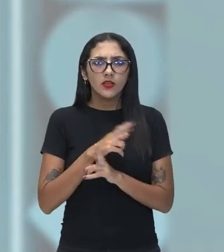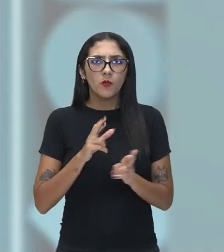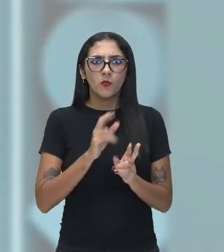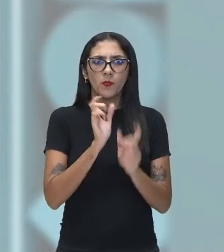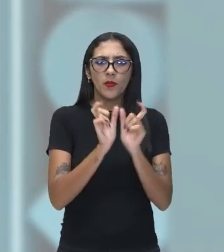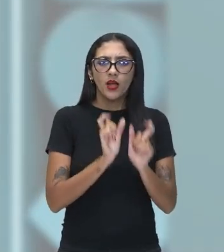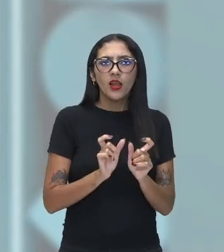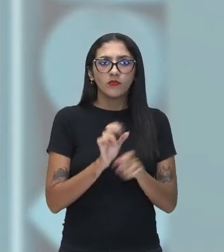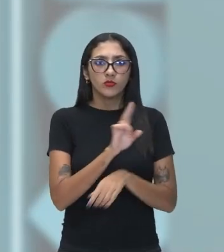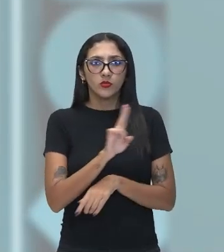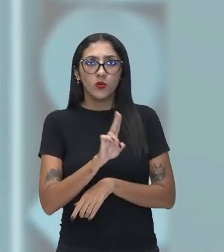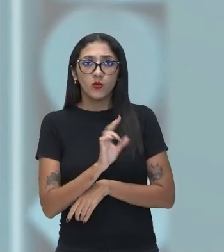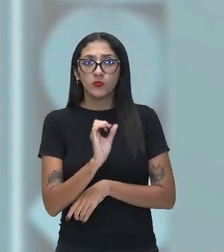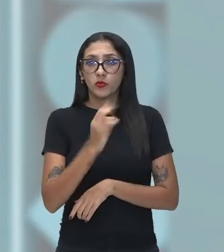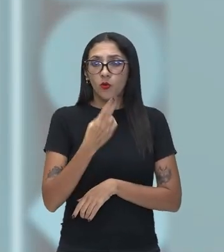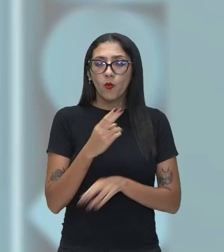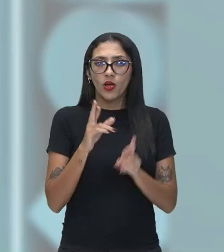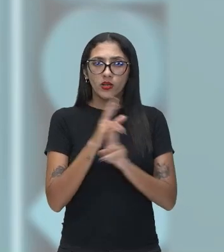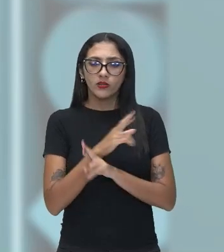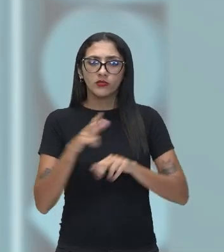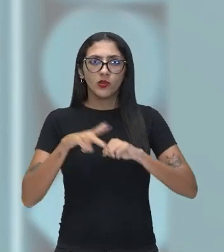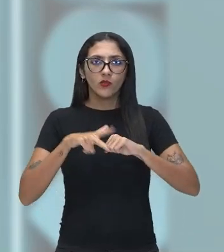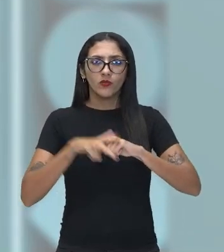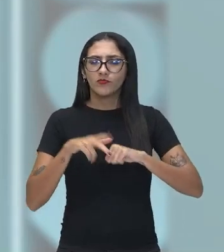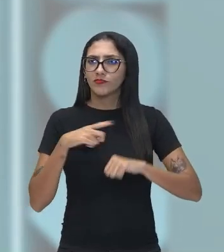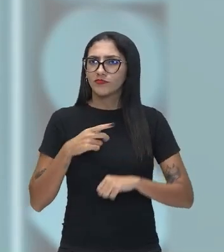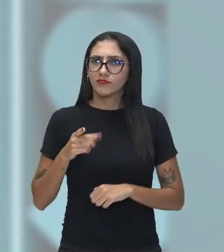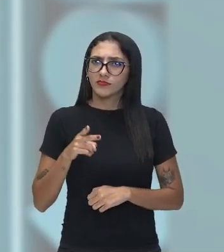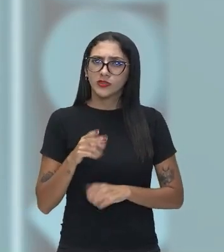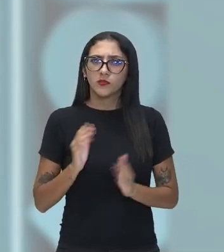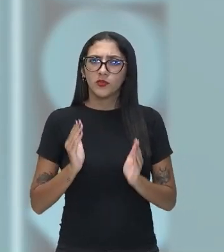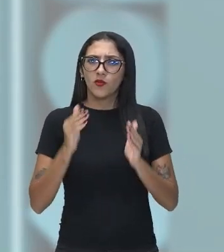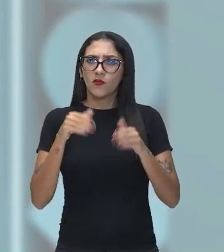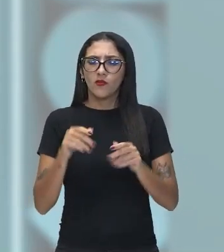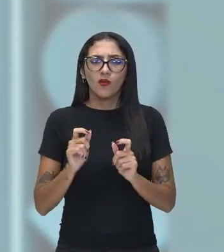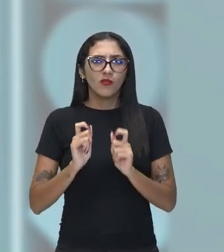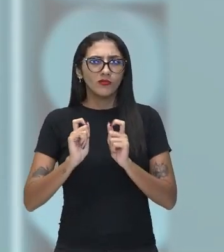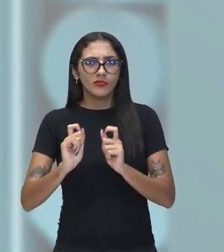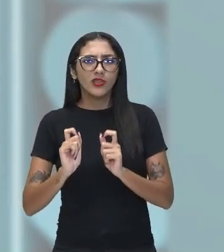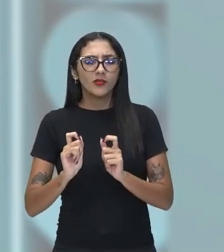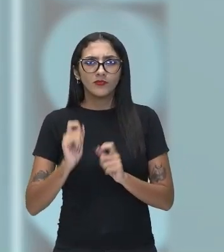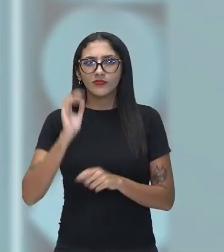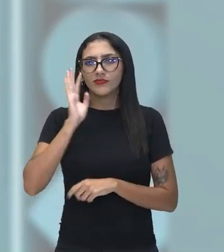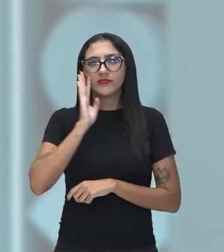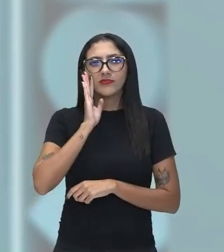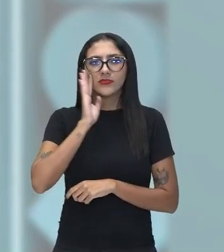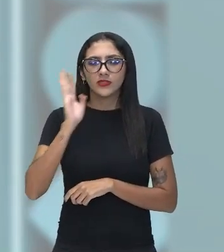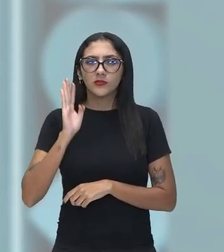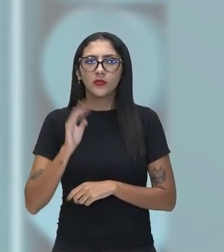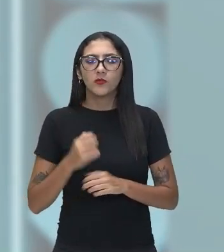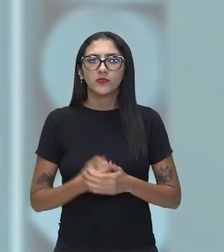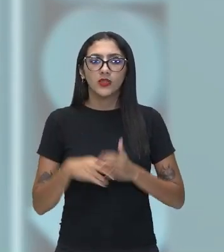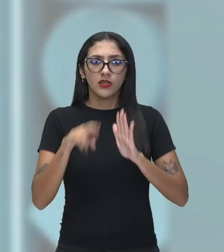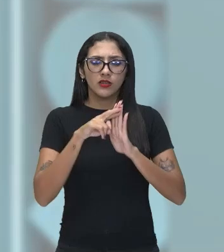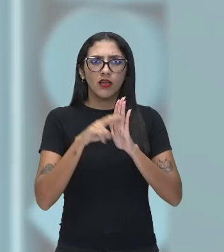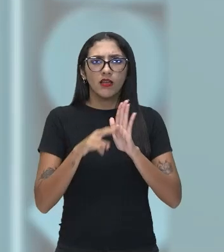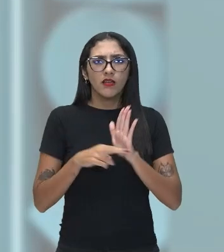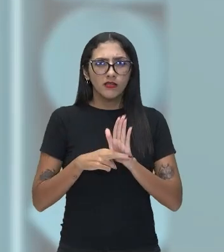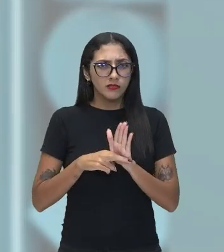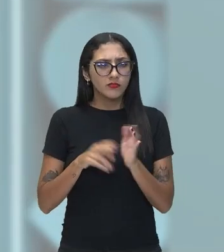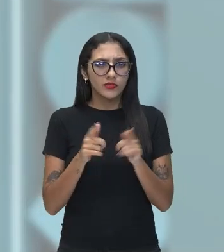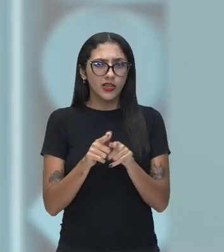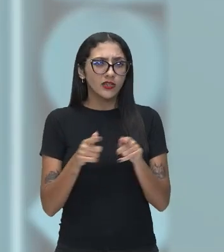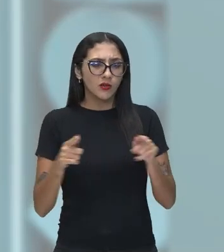nominal, regência verbal, nós estamos sempre com o olhar voltado, com o foco para as normas gramaticais,